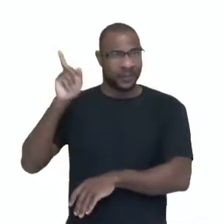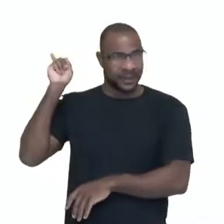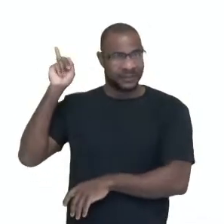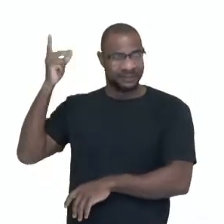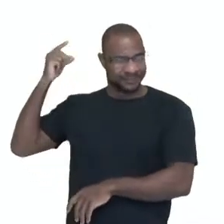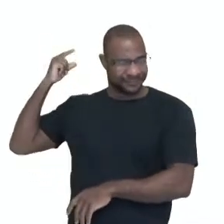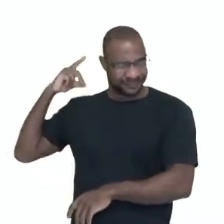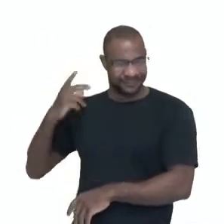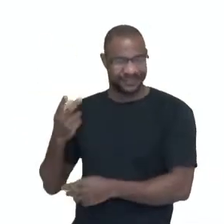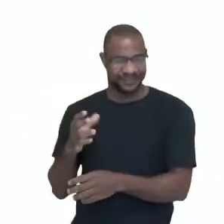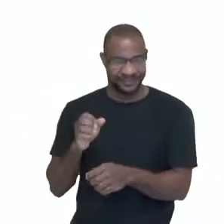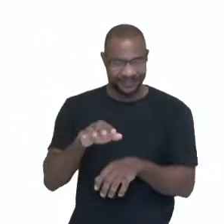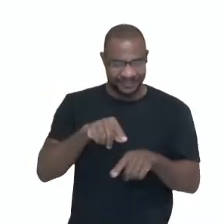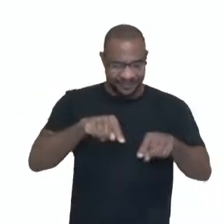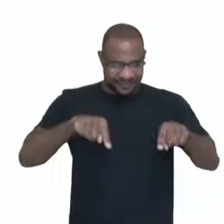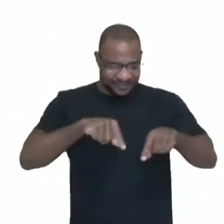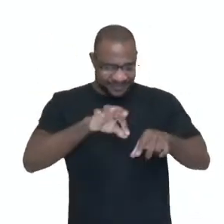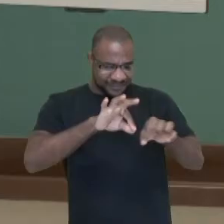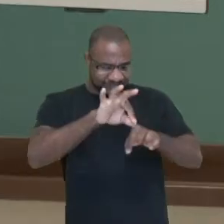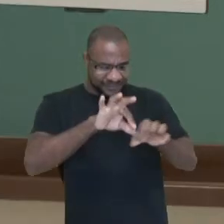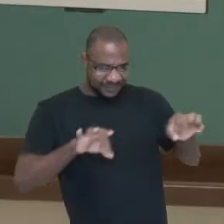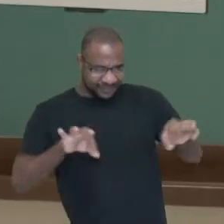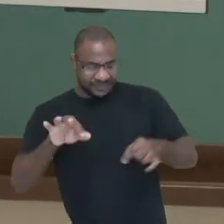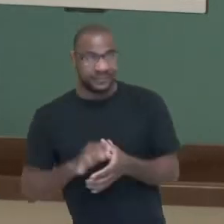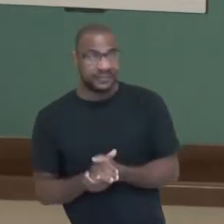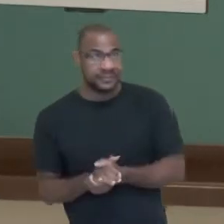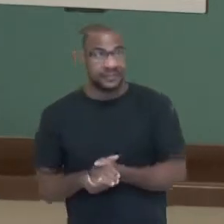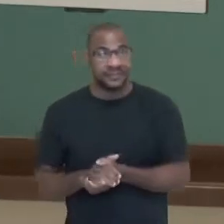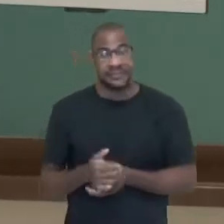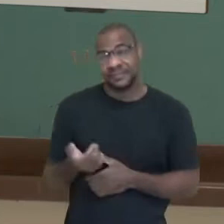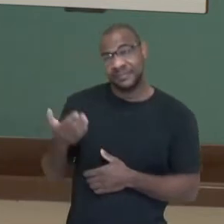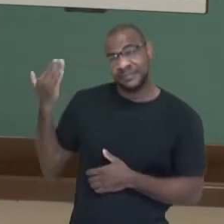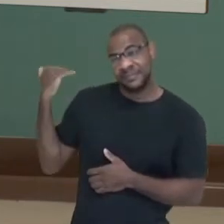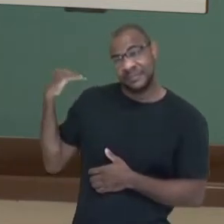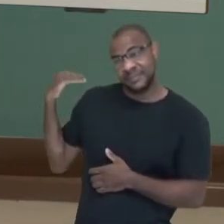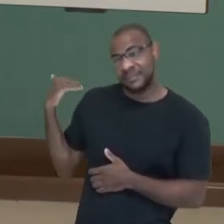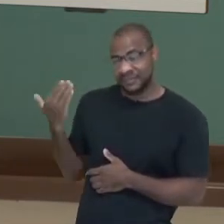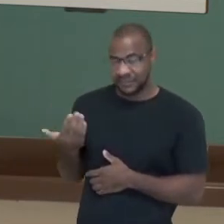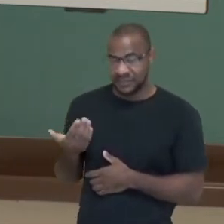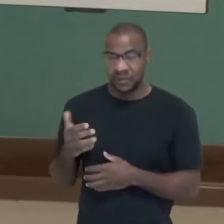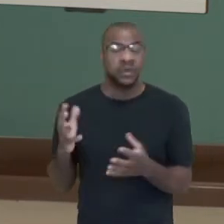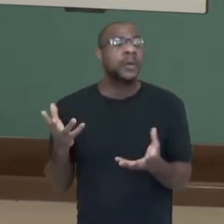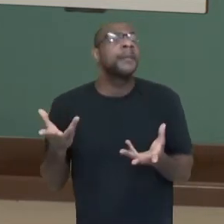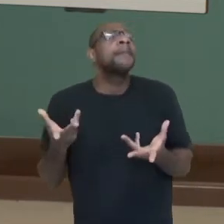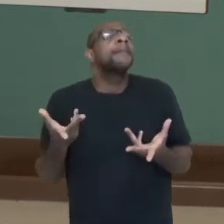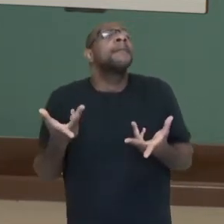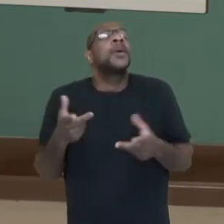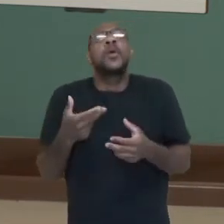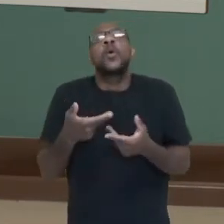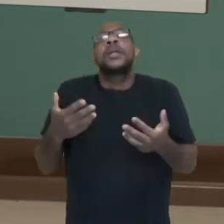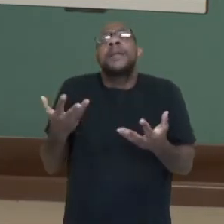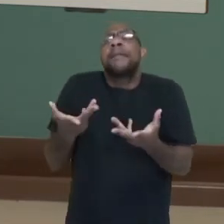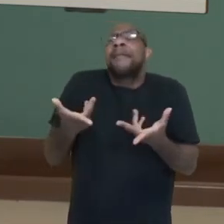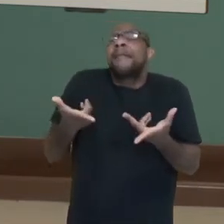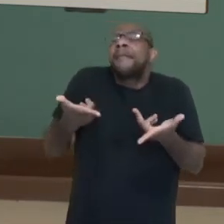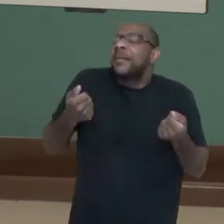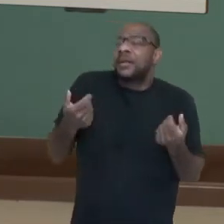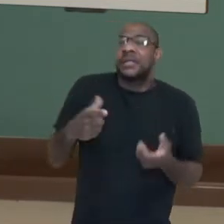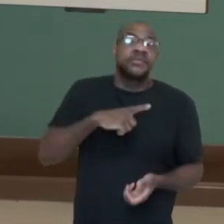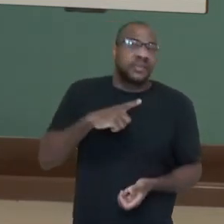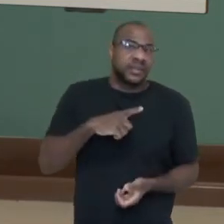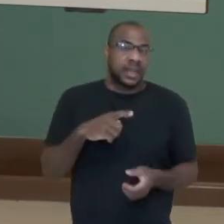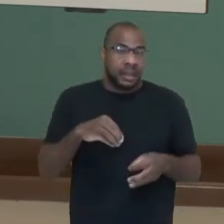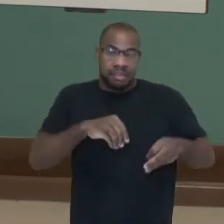antiguidade? Pessoal, pensa comigo. Antigamente, qual era o bem mais precioso que alguém tinha? Terra. Não existia carro, não existia computador, não